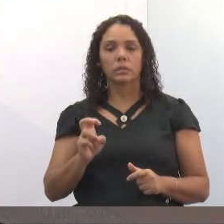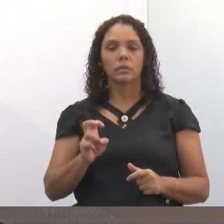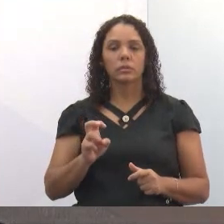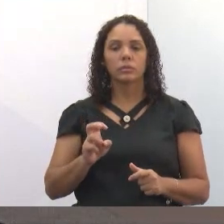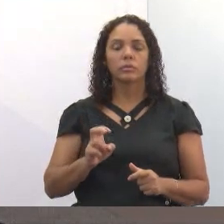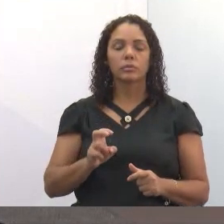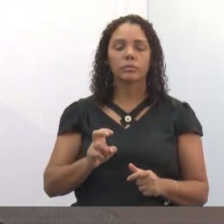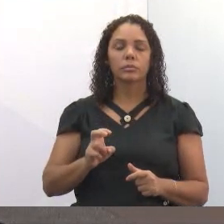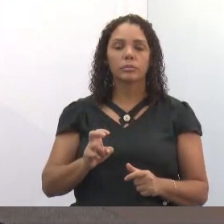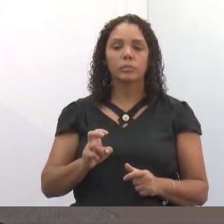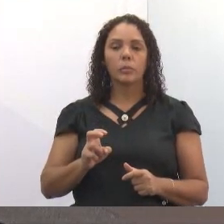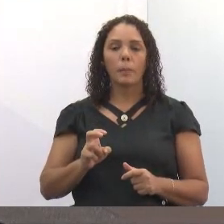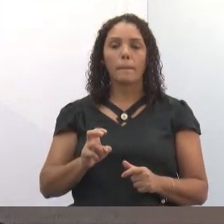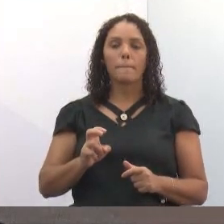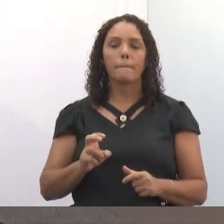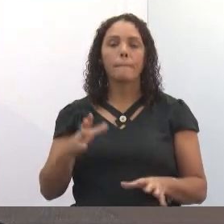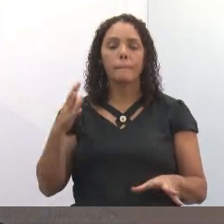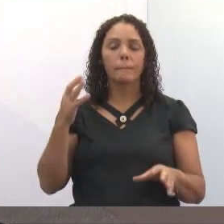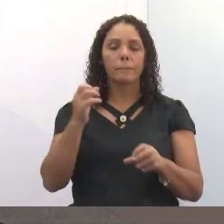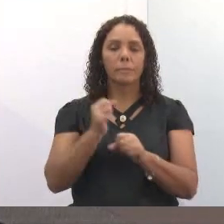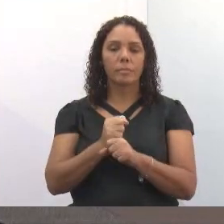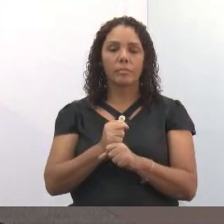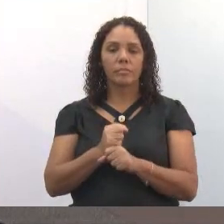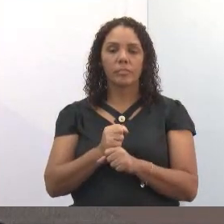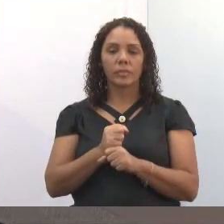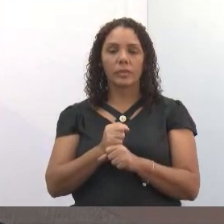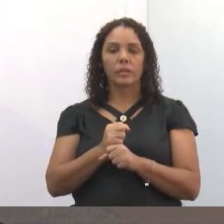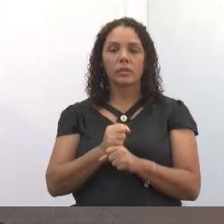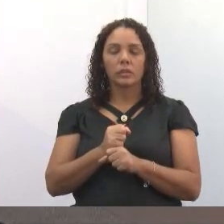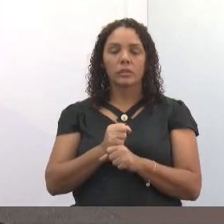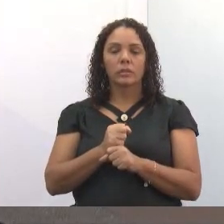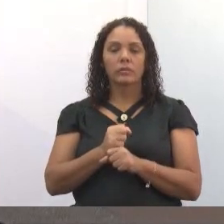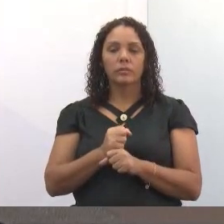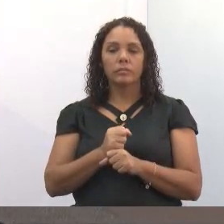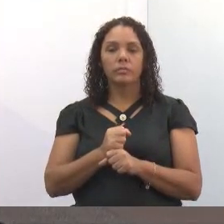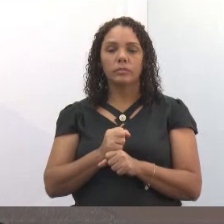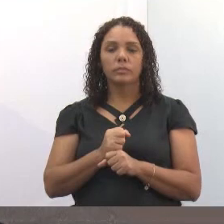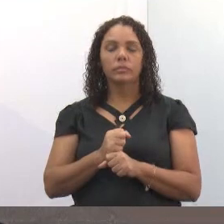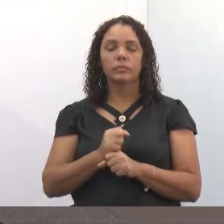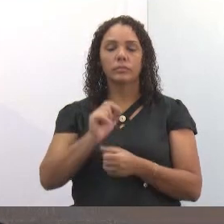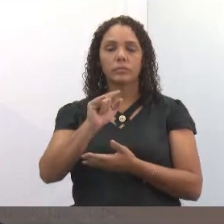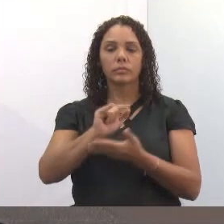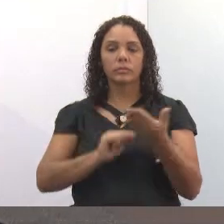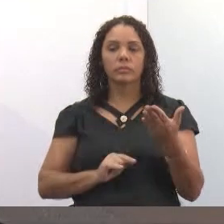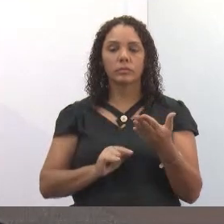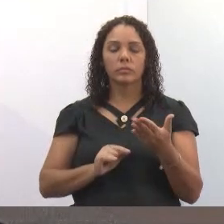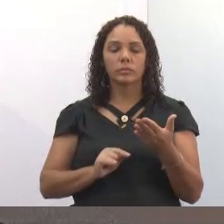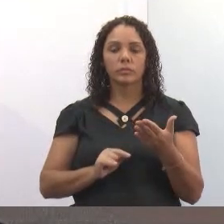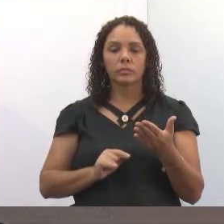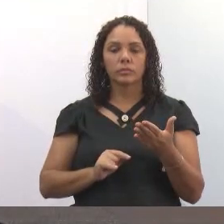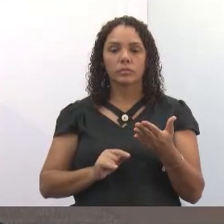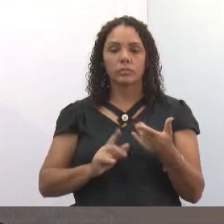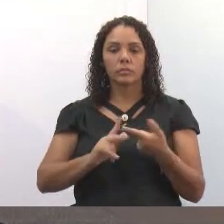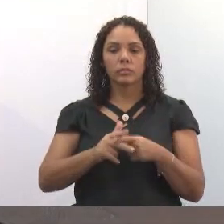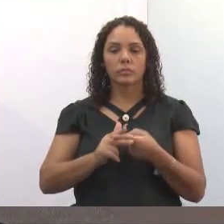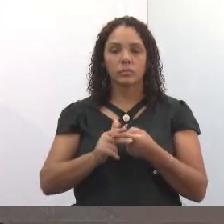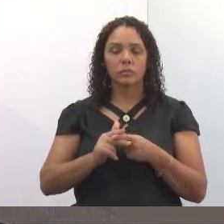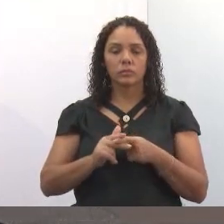modo com que a conclusão desses poderá ensejar o registro de regularização de